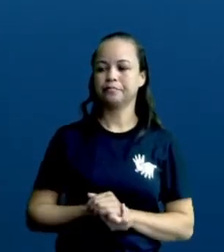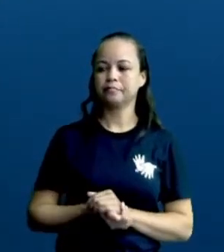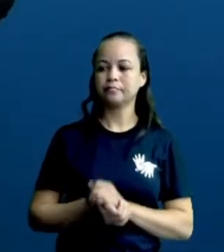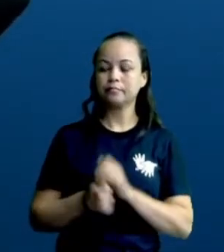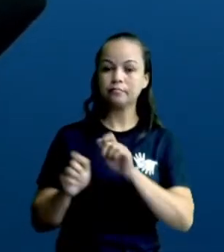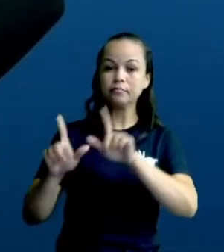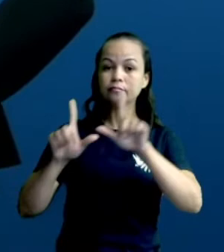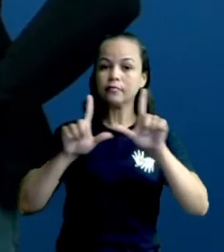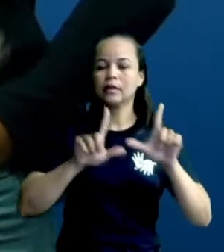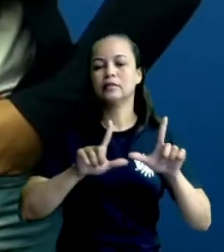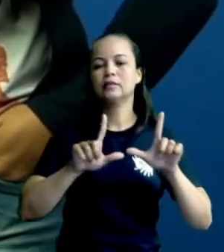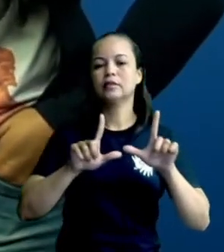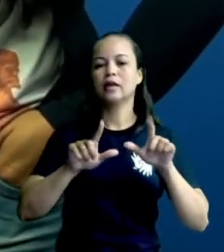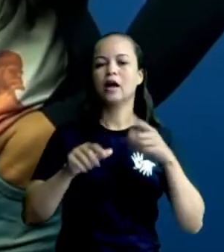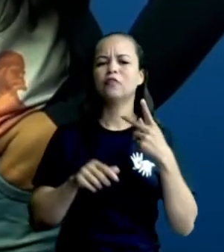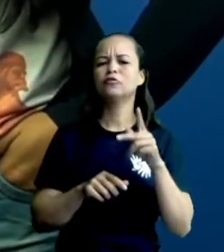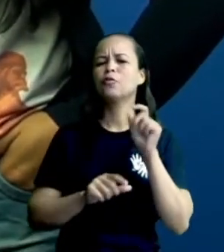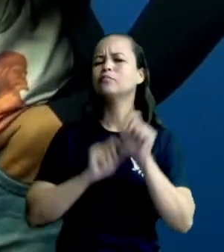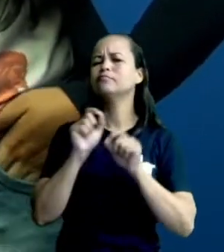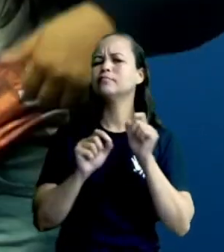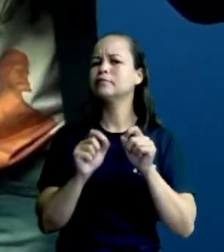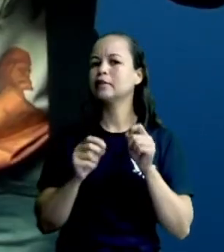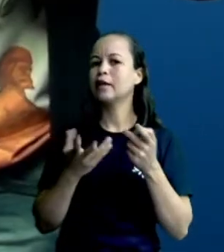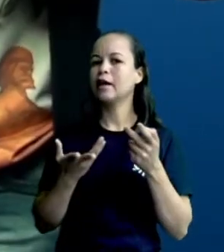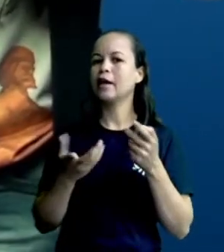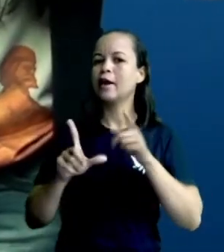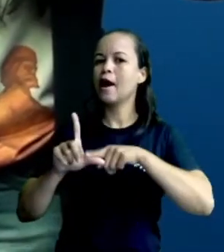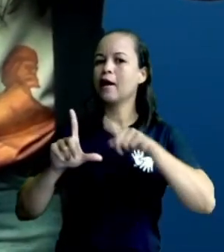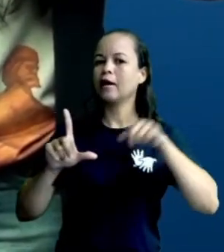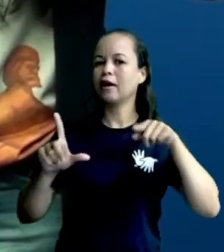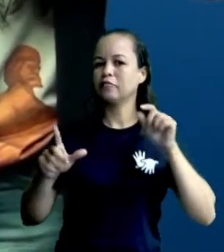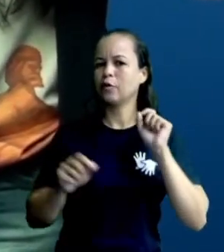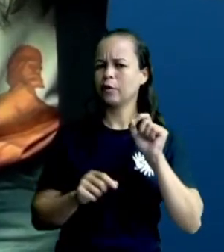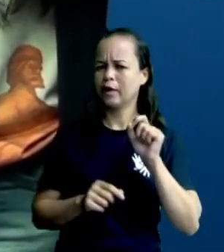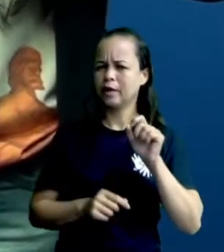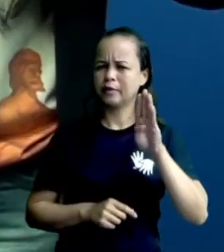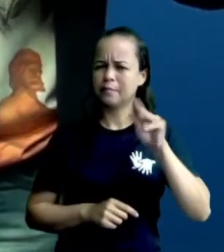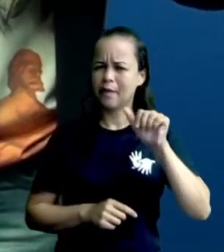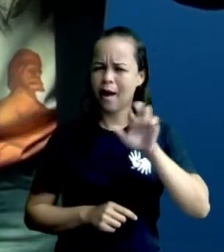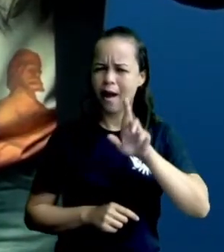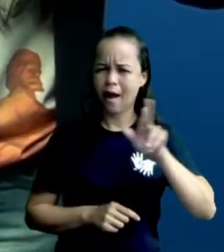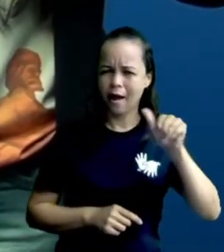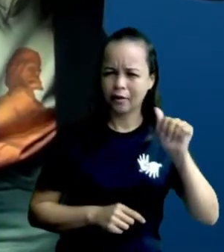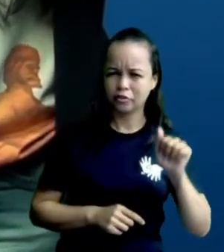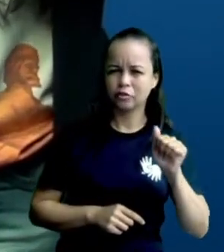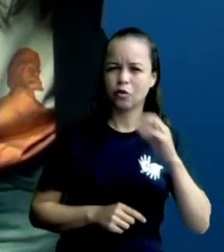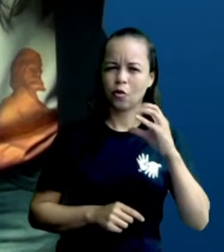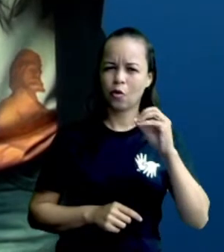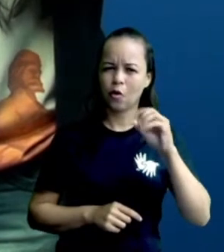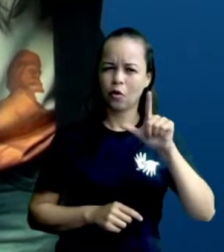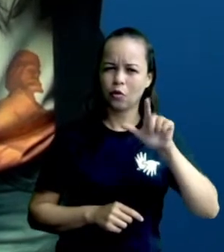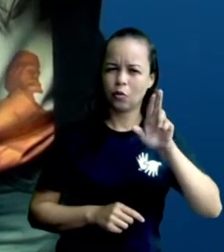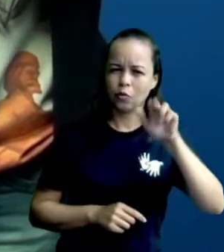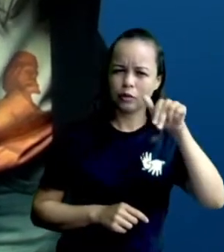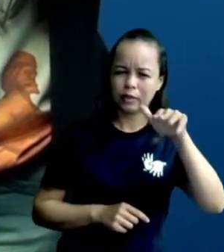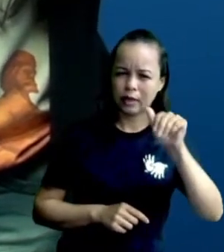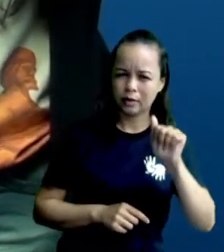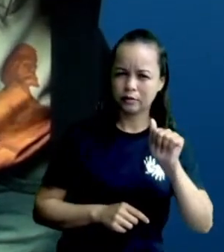Esse gráfico aí, ele é um gráfico de quê? De barras, de colunas, de